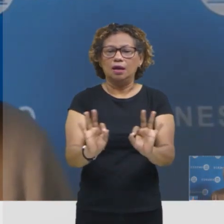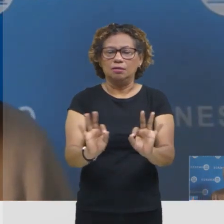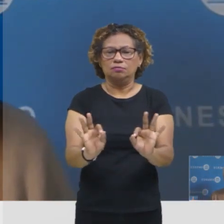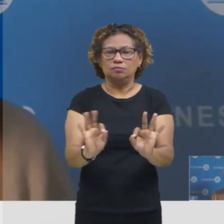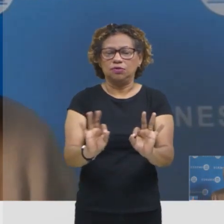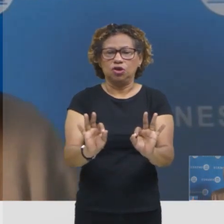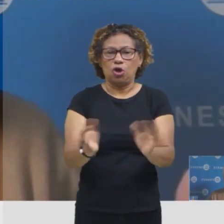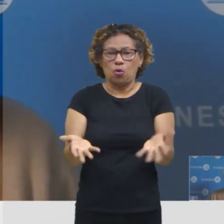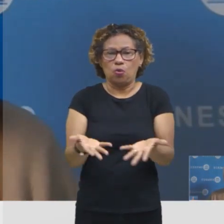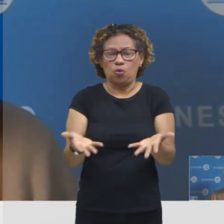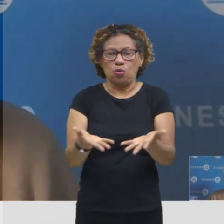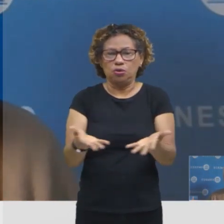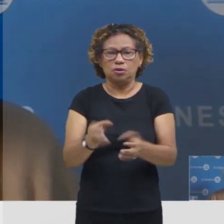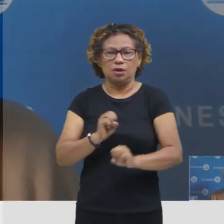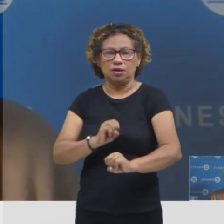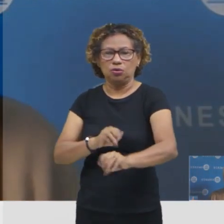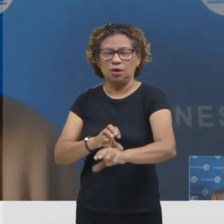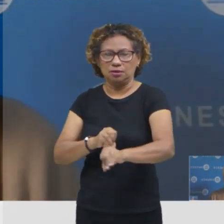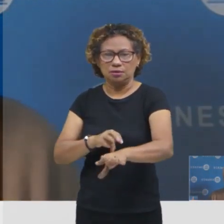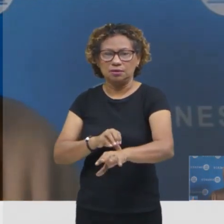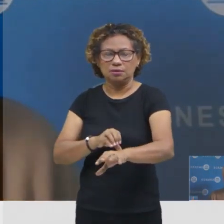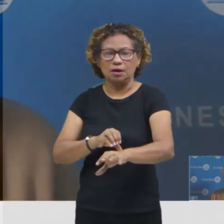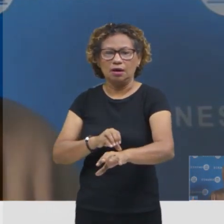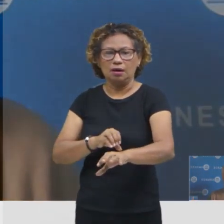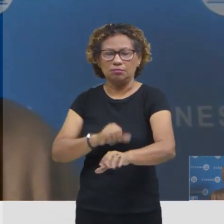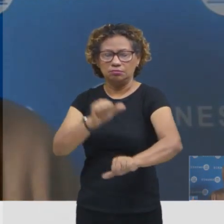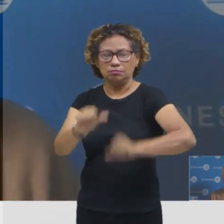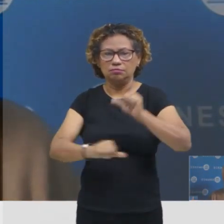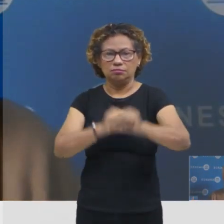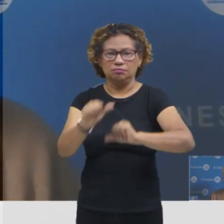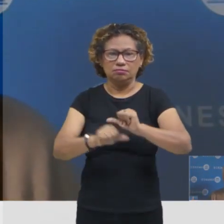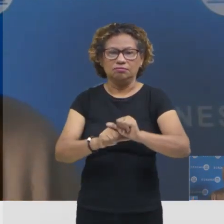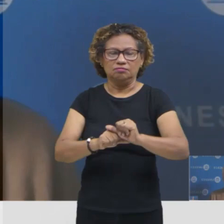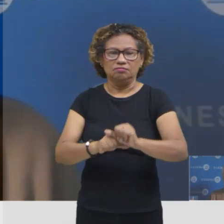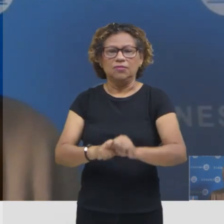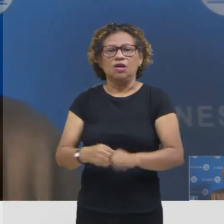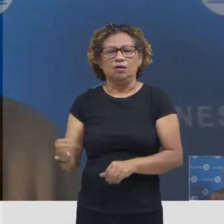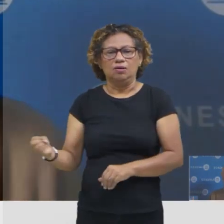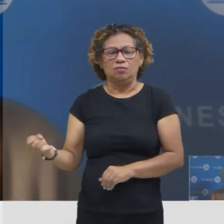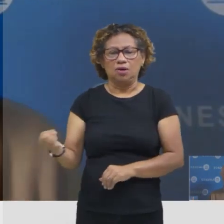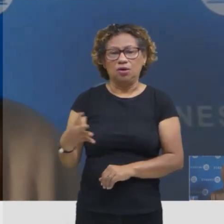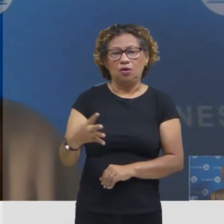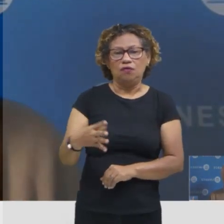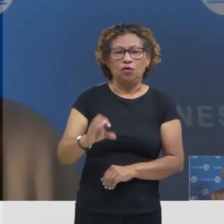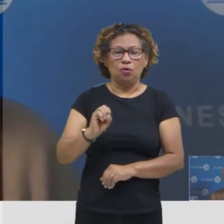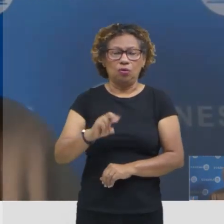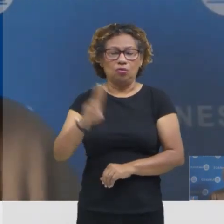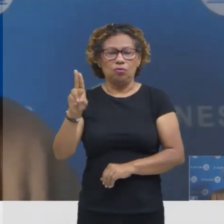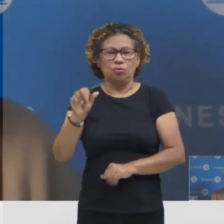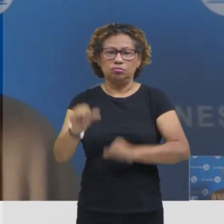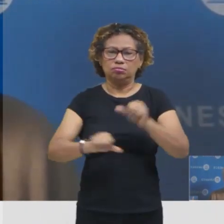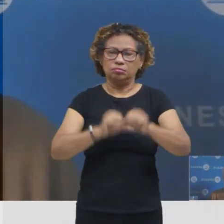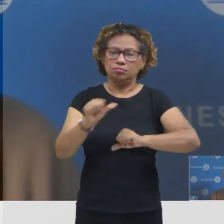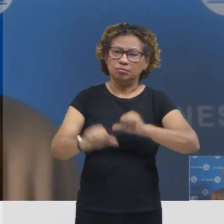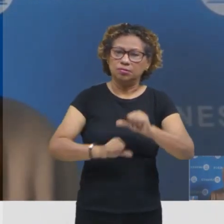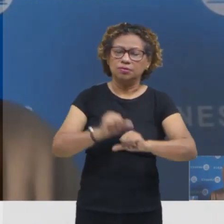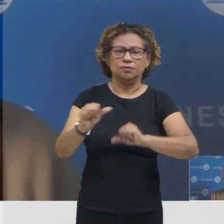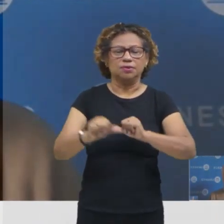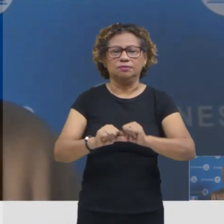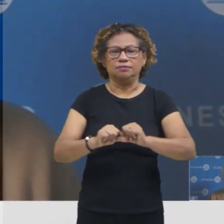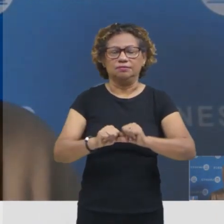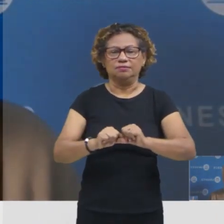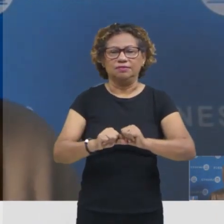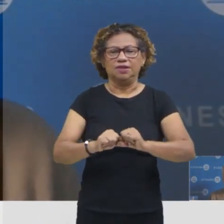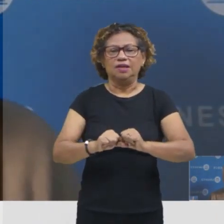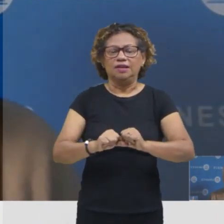na educação se transforme numa nova normalidade, ou se transforme na norma, ou se transforme na regra